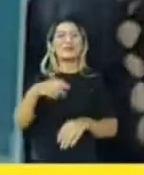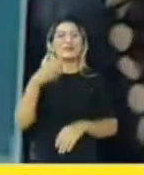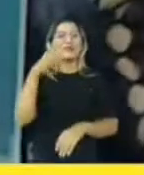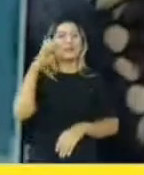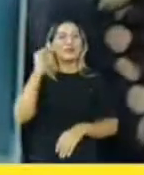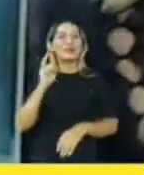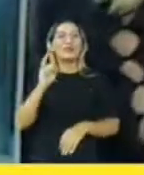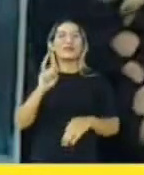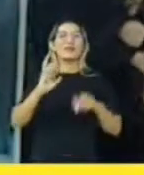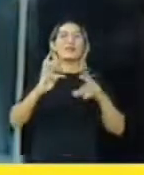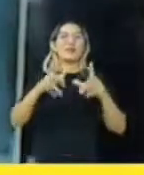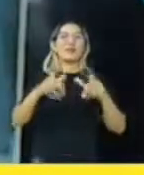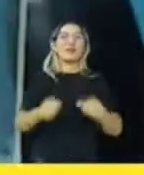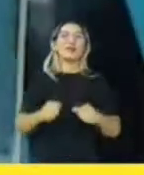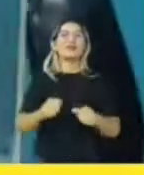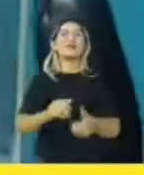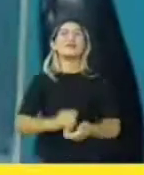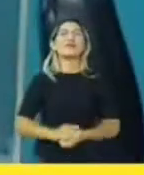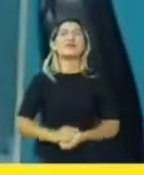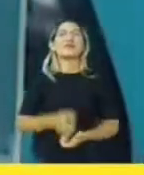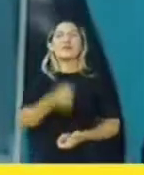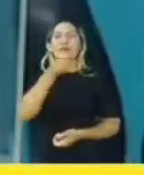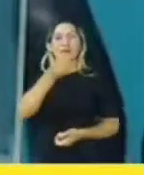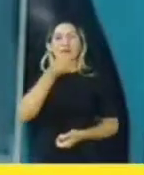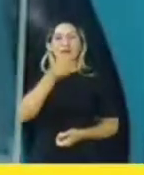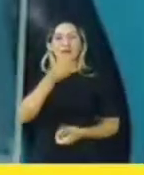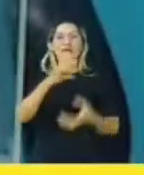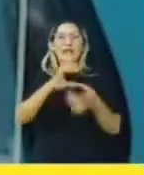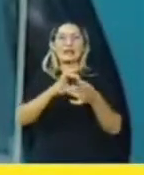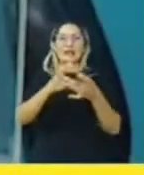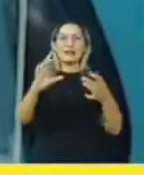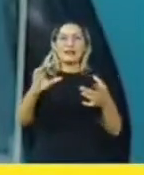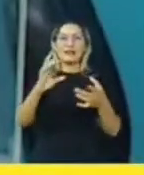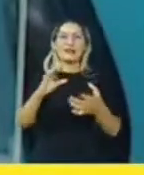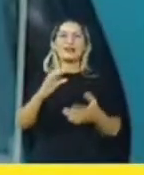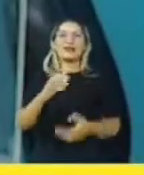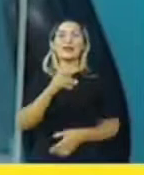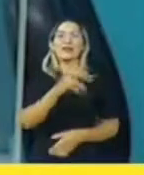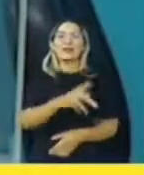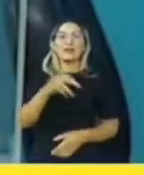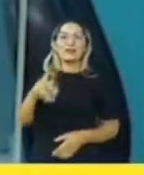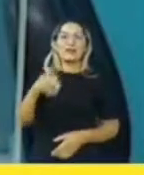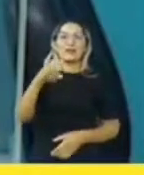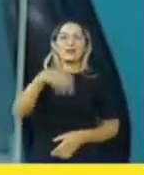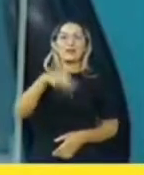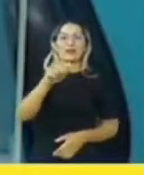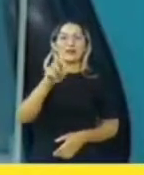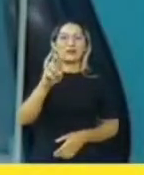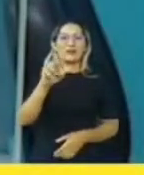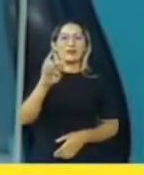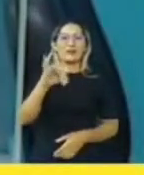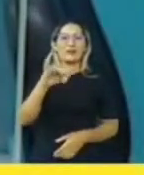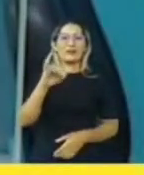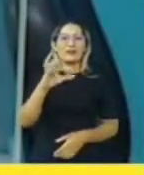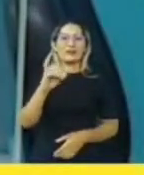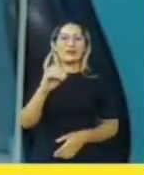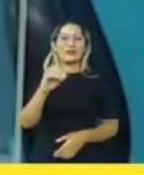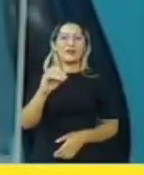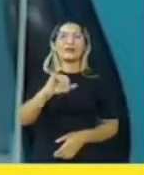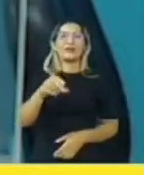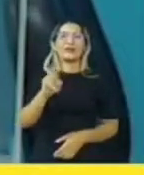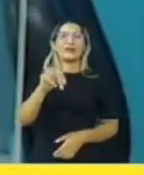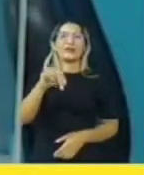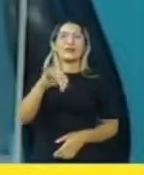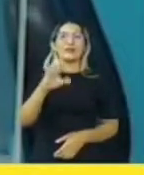ouvido o plenário seja concedido o uso da Tribuna Livre Ao Senhor Professor Maurício Júnior Barbosa dos